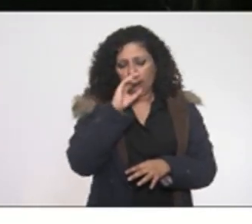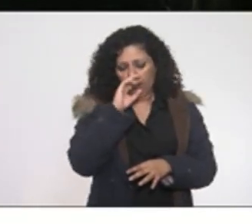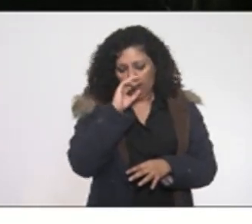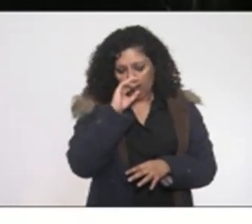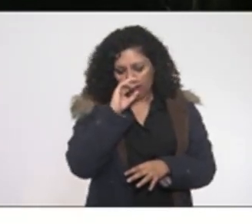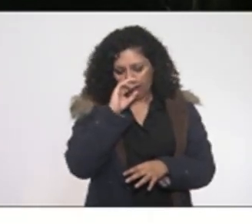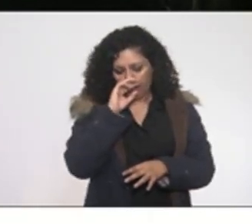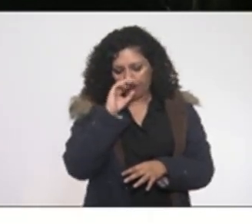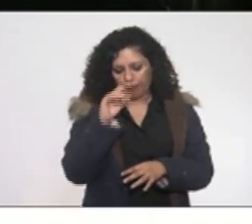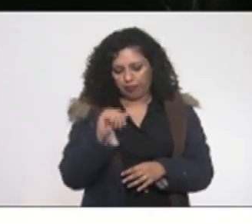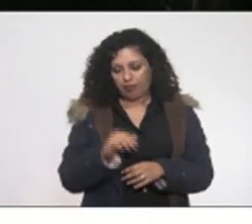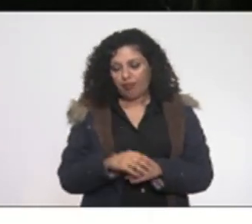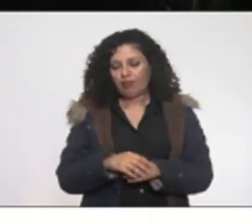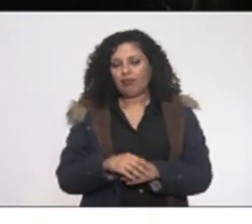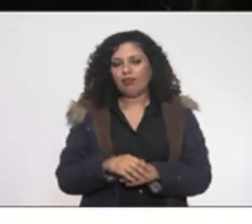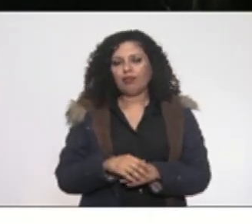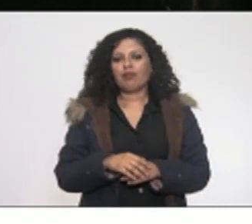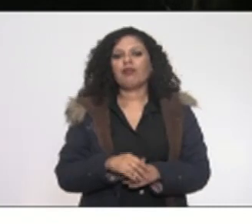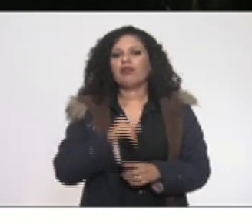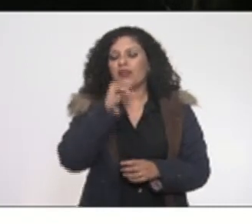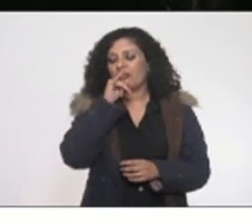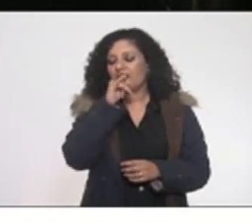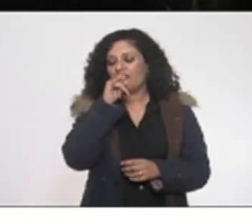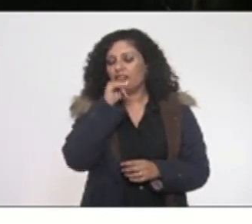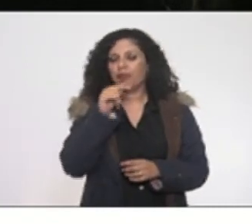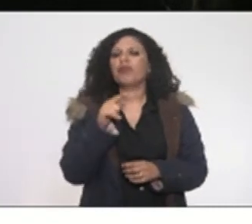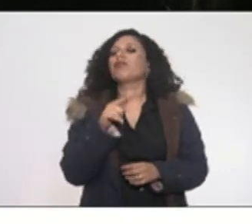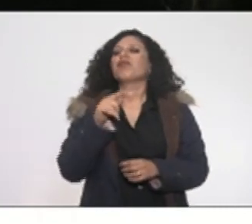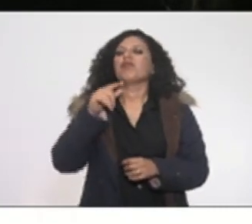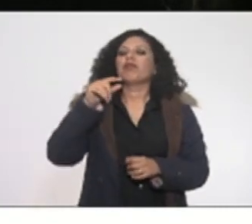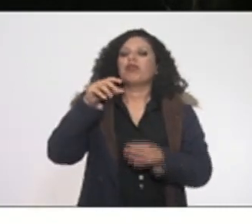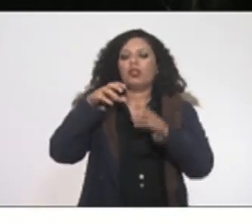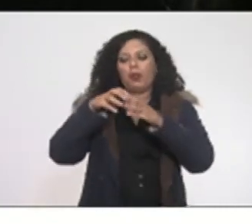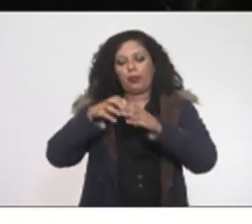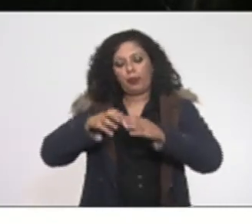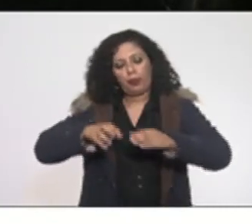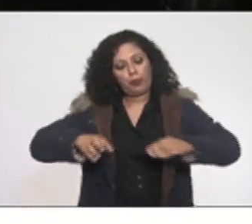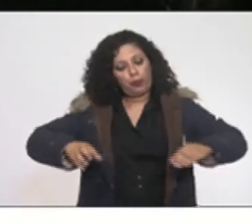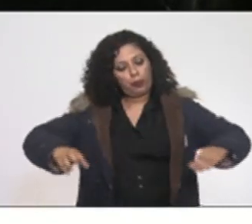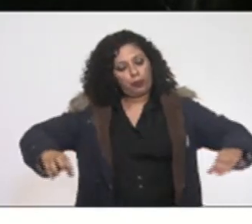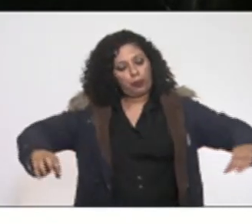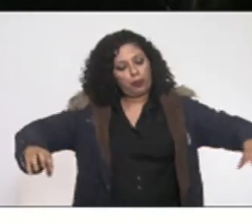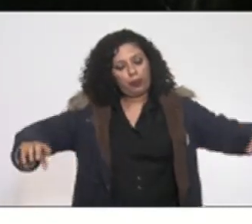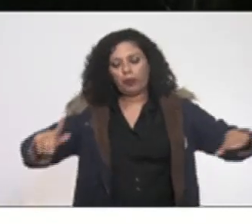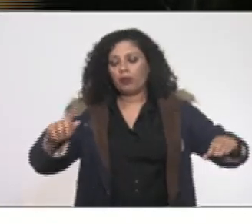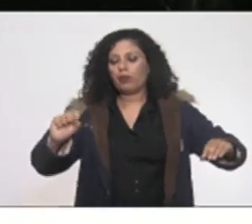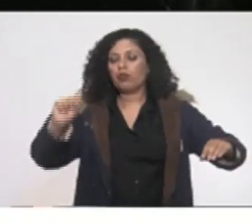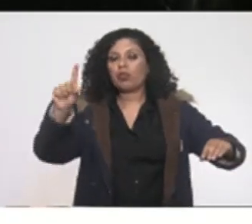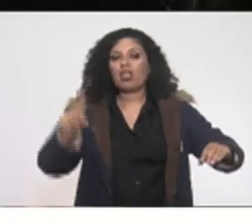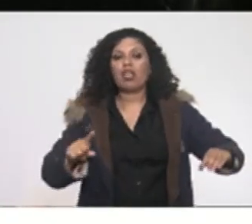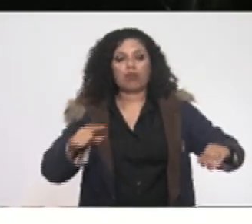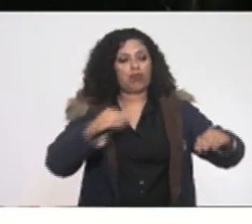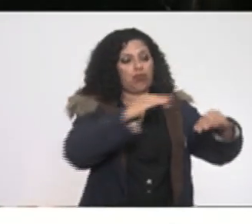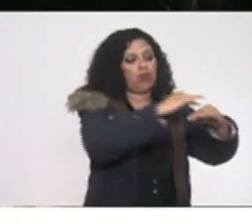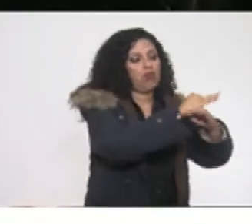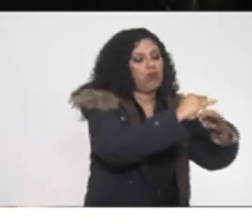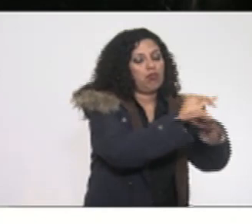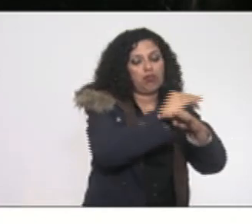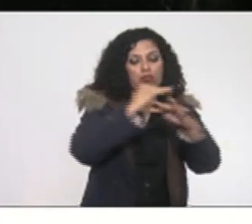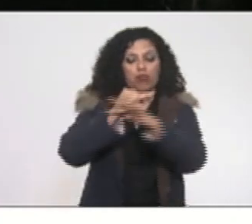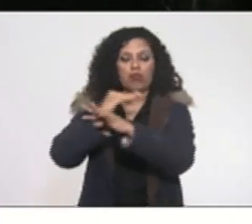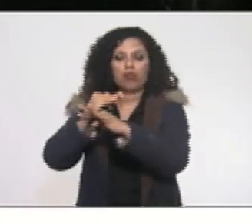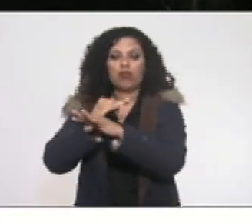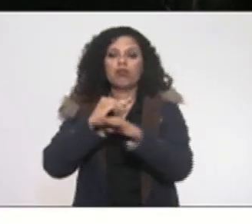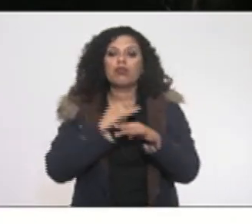serviço. O gás passa por dentro do o tubo corta as cidades. E é um serviço? Como o transporte é um serviço?